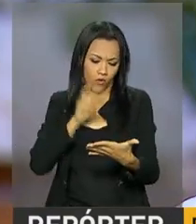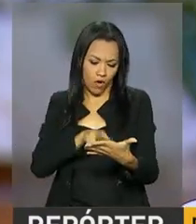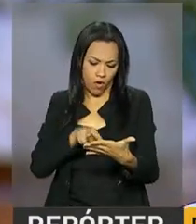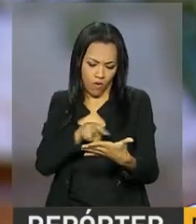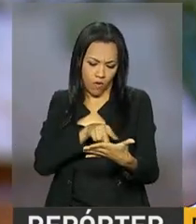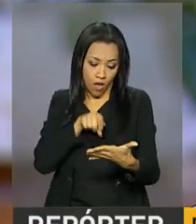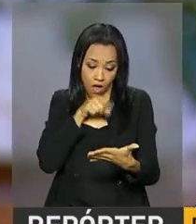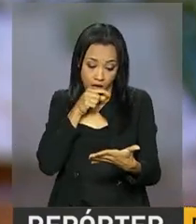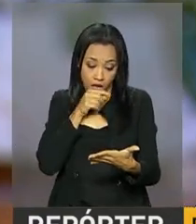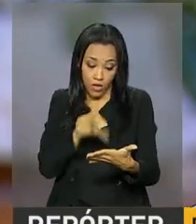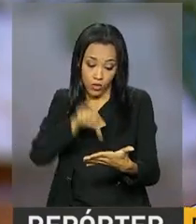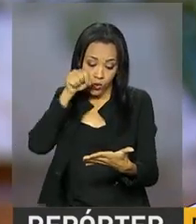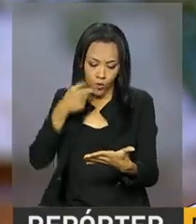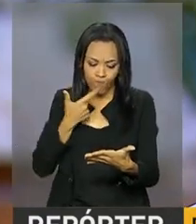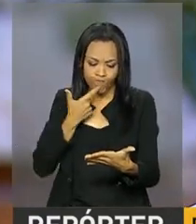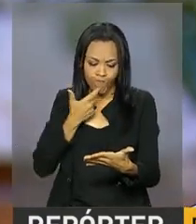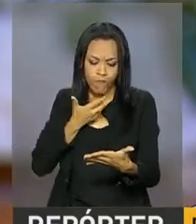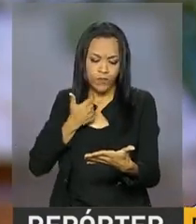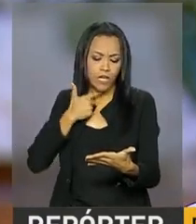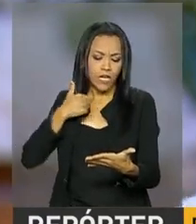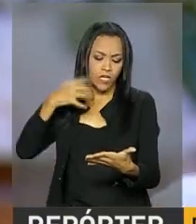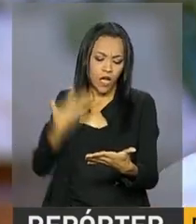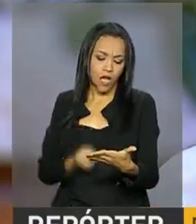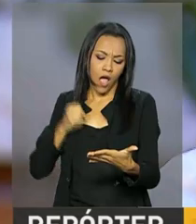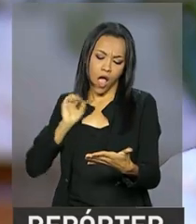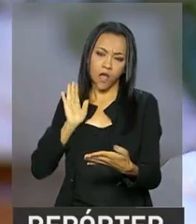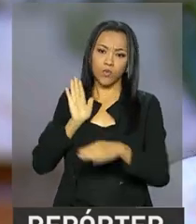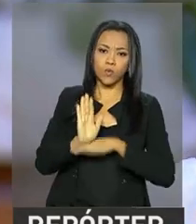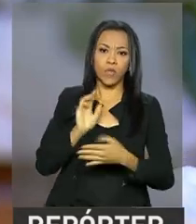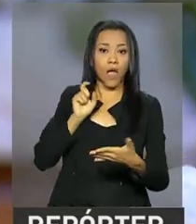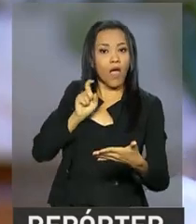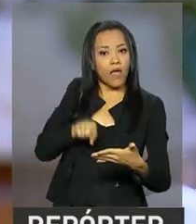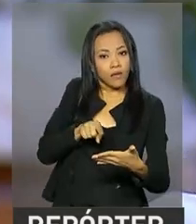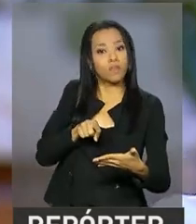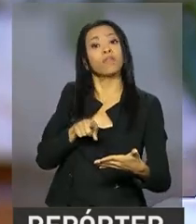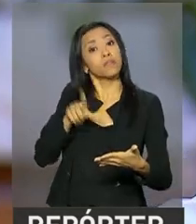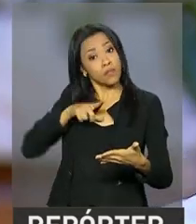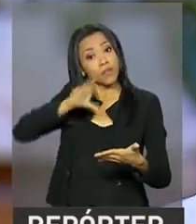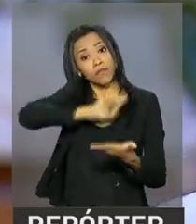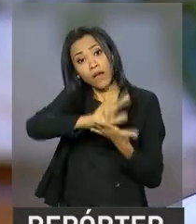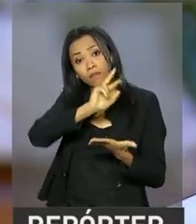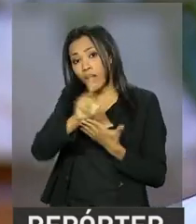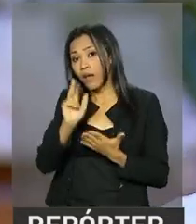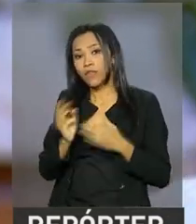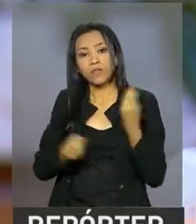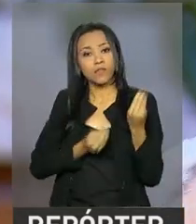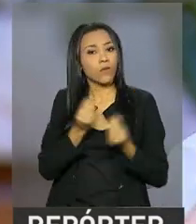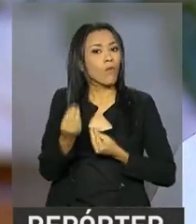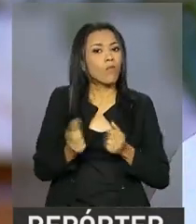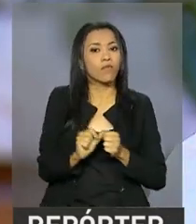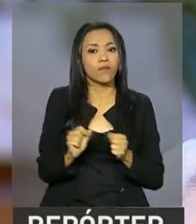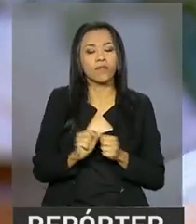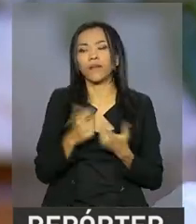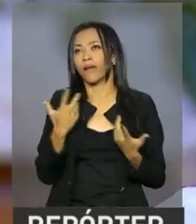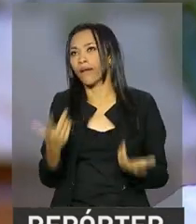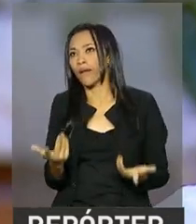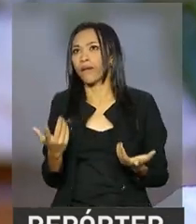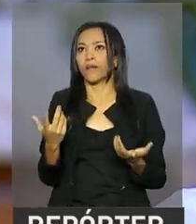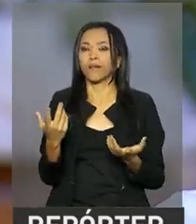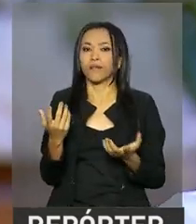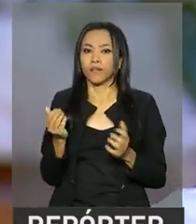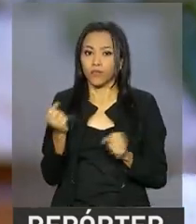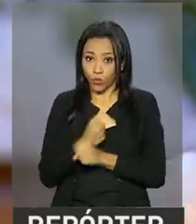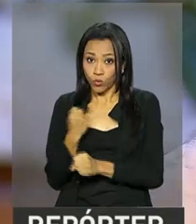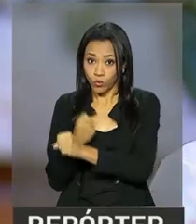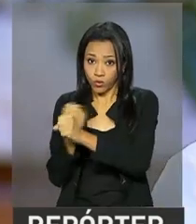sentido, ele escolhe a nascente que ele gostaria de adotar e tem uma série de atividades que ele pode ajudar. Quer ajudar no cercamento,